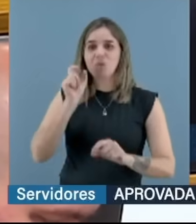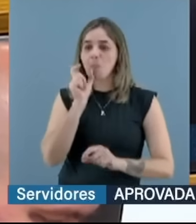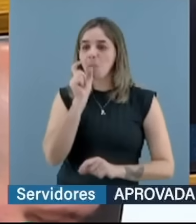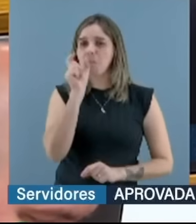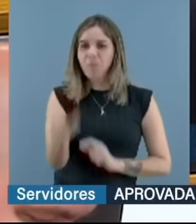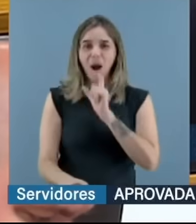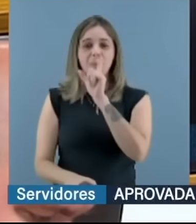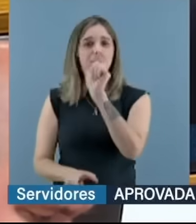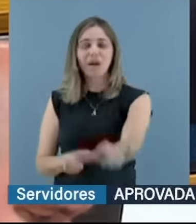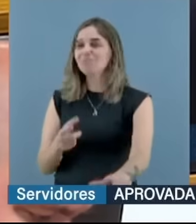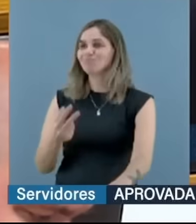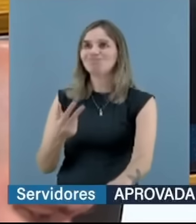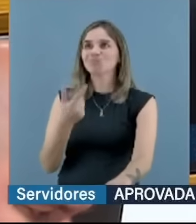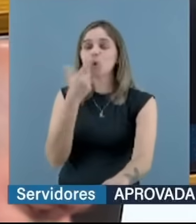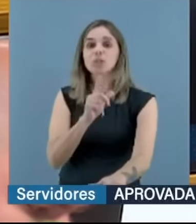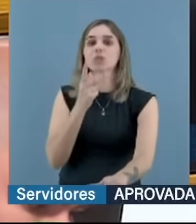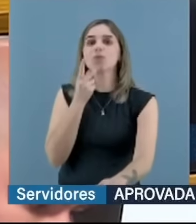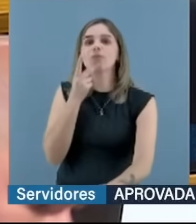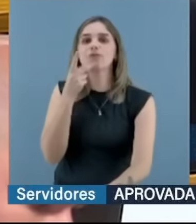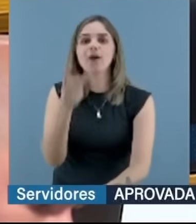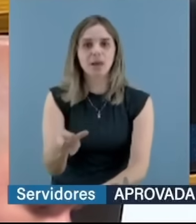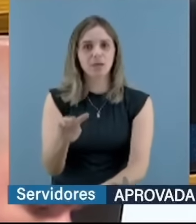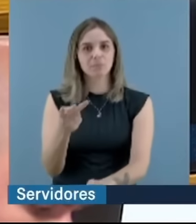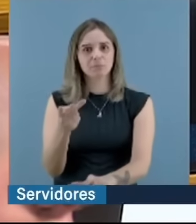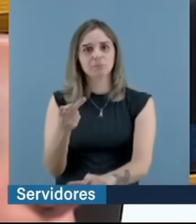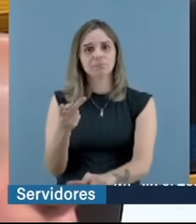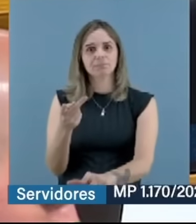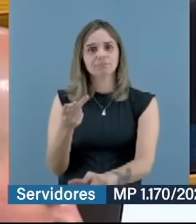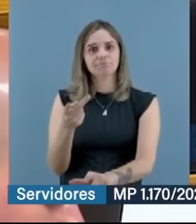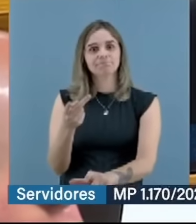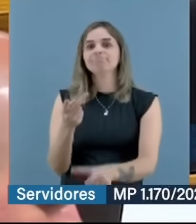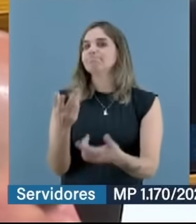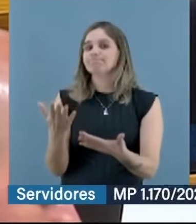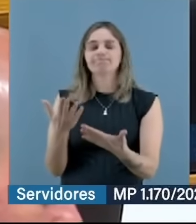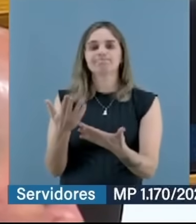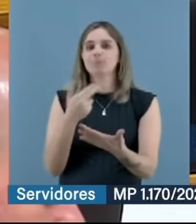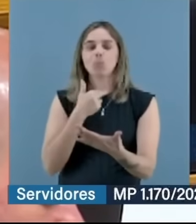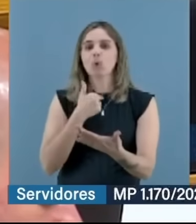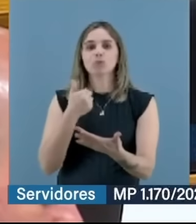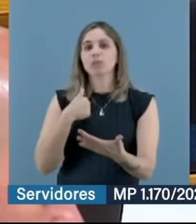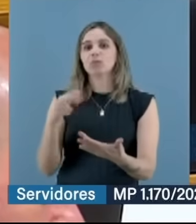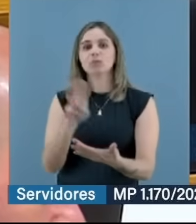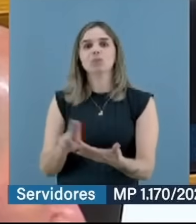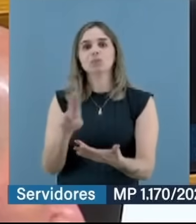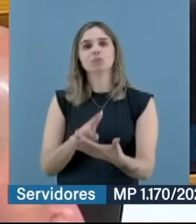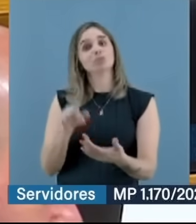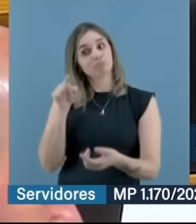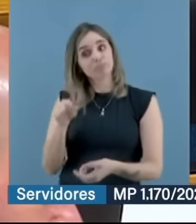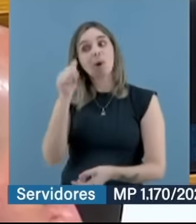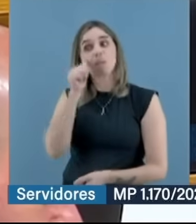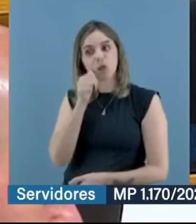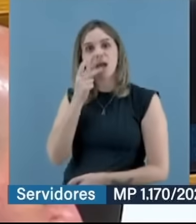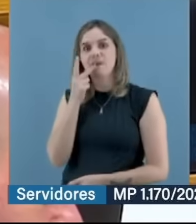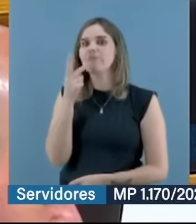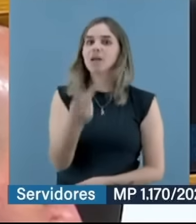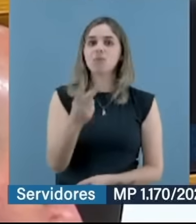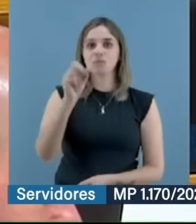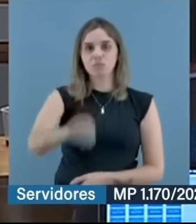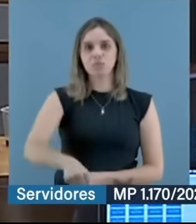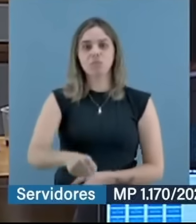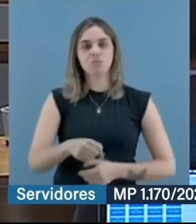dói os meus ouvidos só de falar. E partiu da boca de uma deputada, uma mulher. Era isso que eu tinha a dizer, senhor